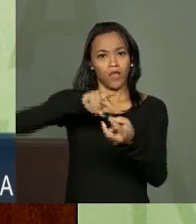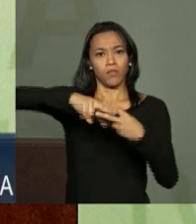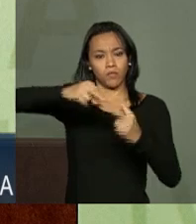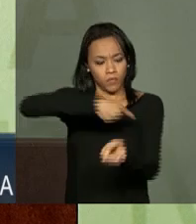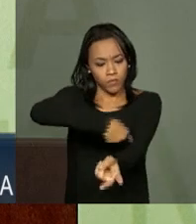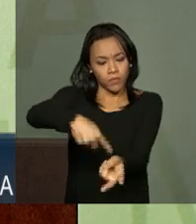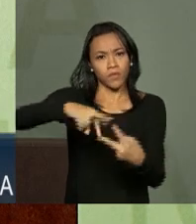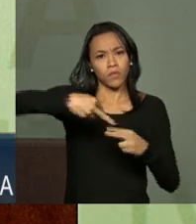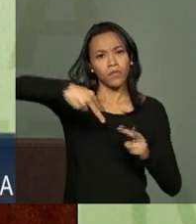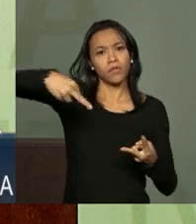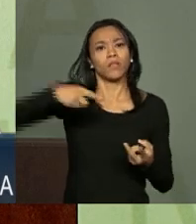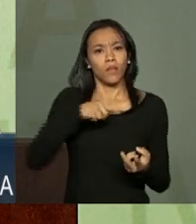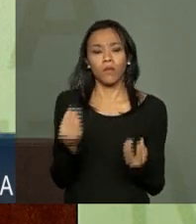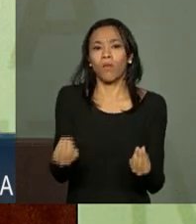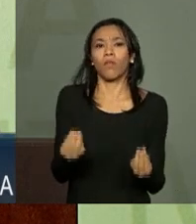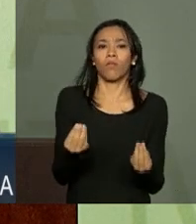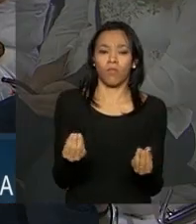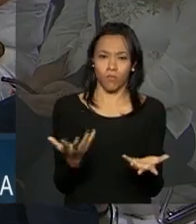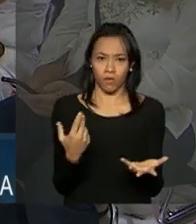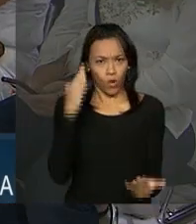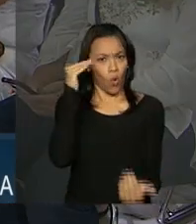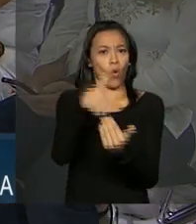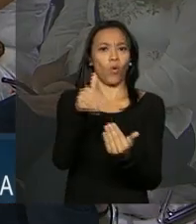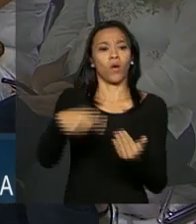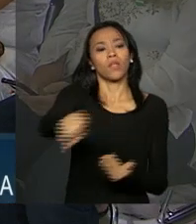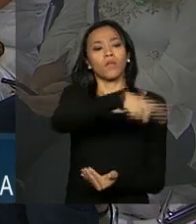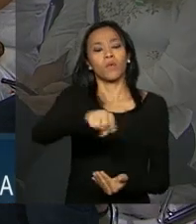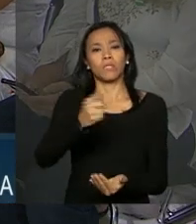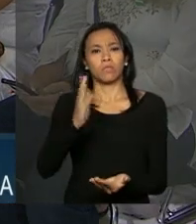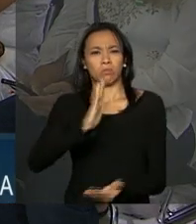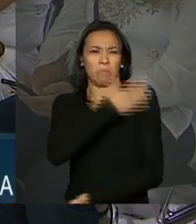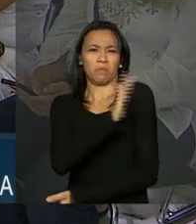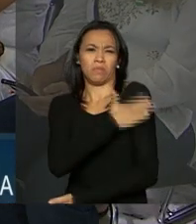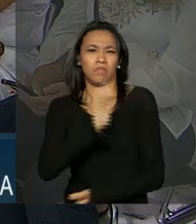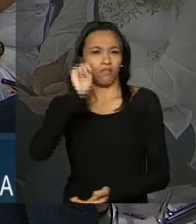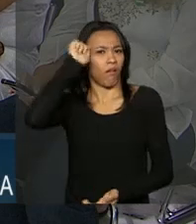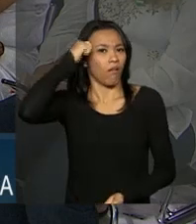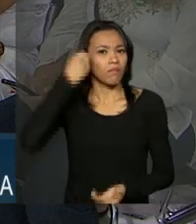fortes, não pode compactuar com racismo.